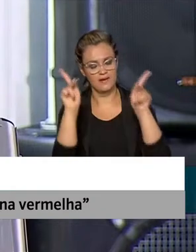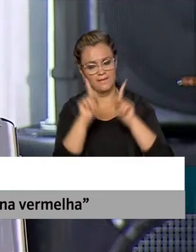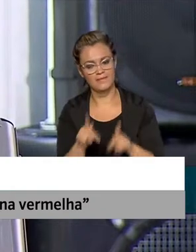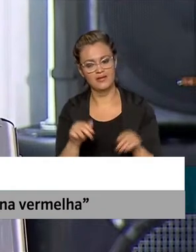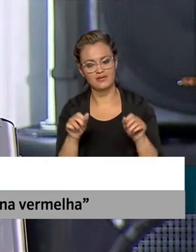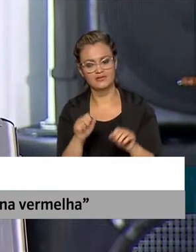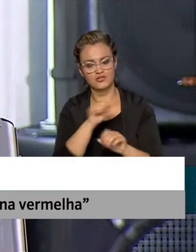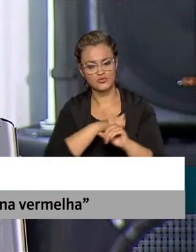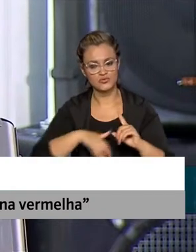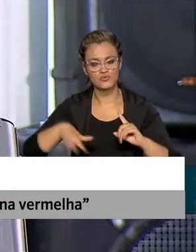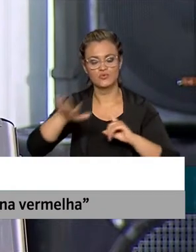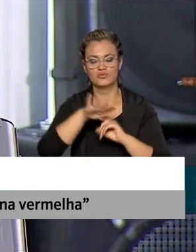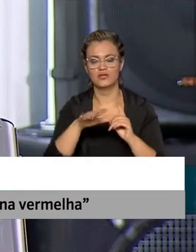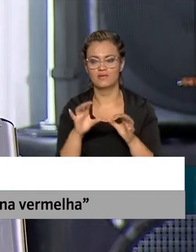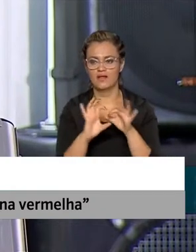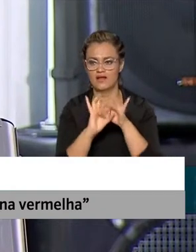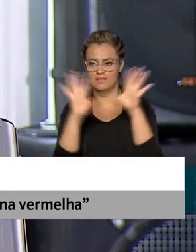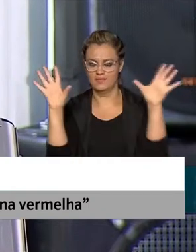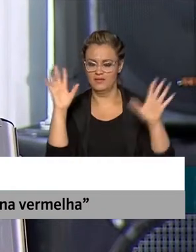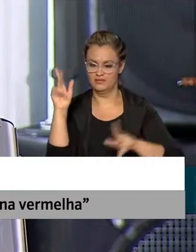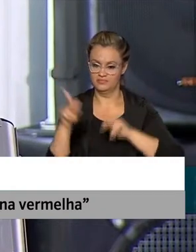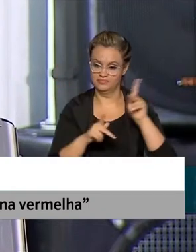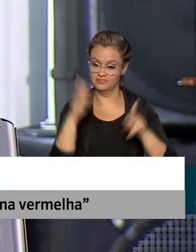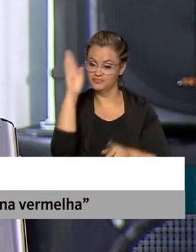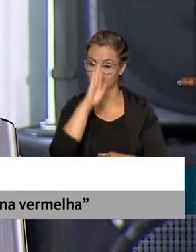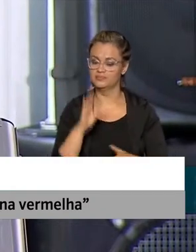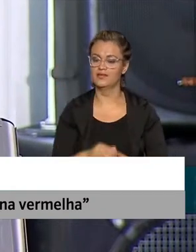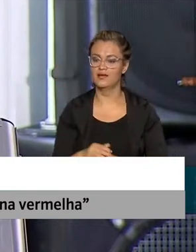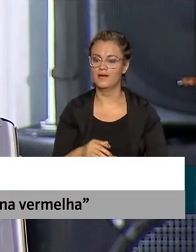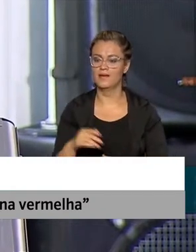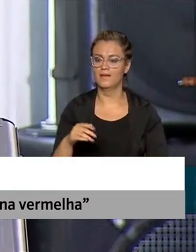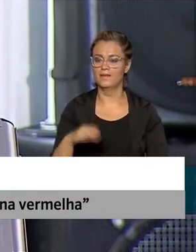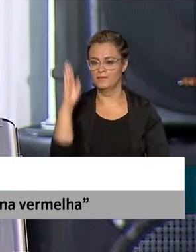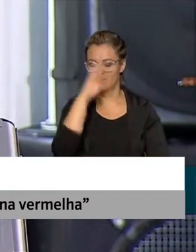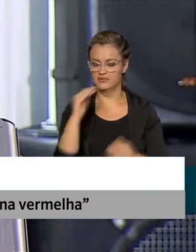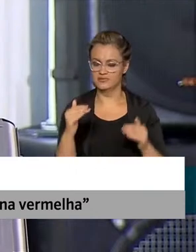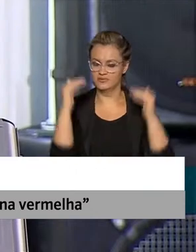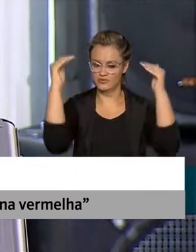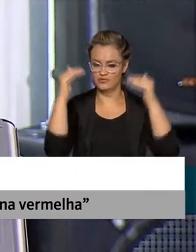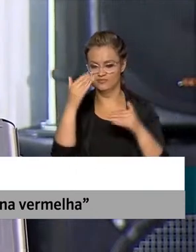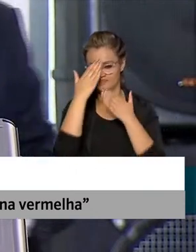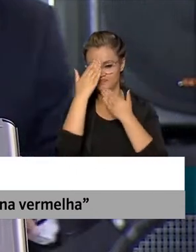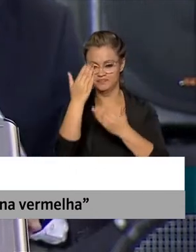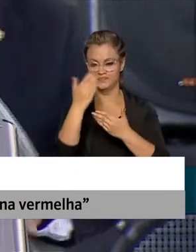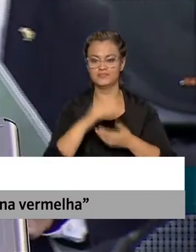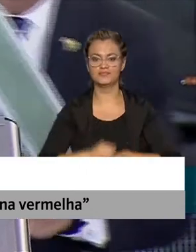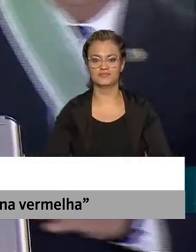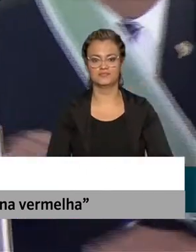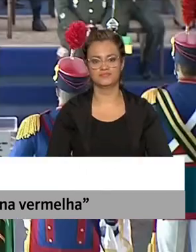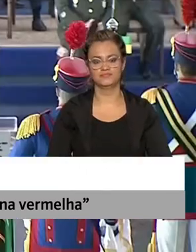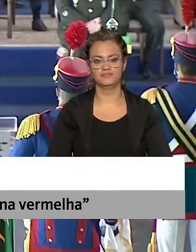e a liberdade do povo brasileiro. Brasil, acima de tudo, muito obrigado.